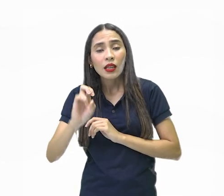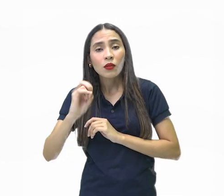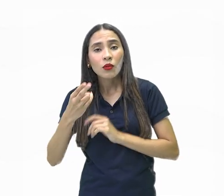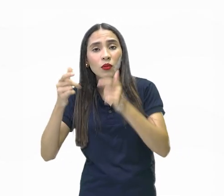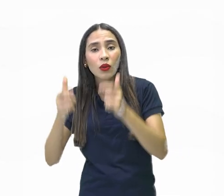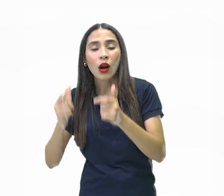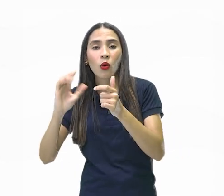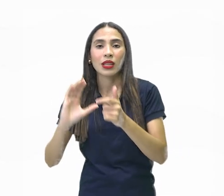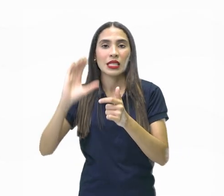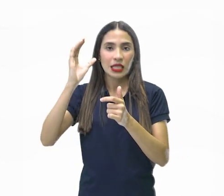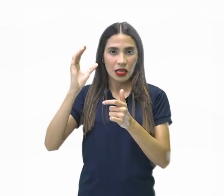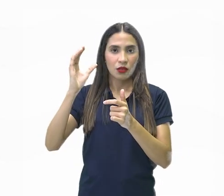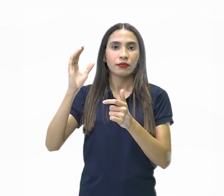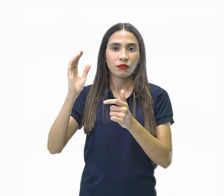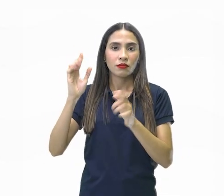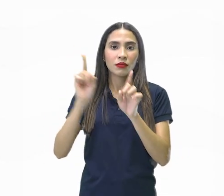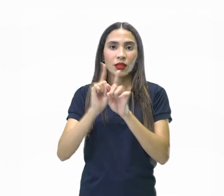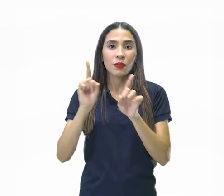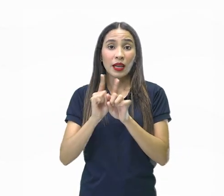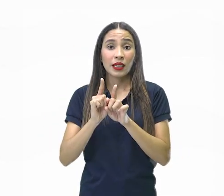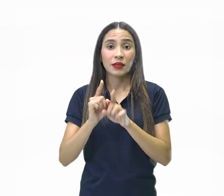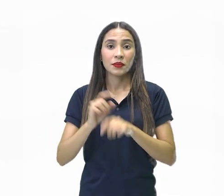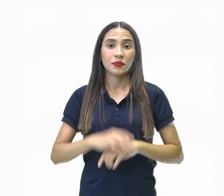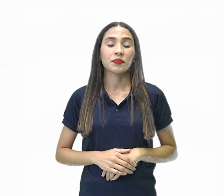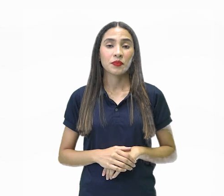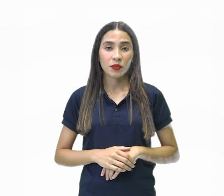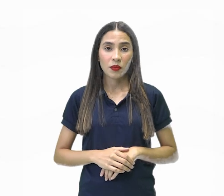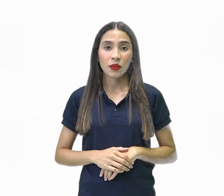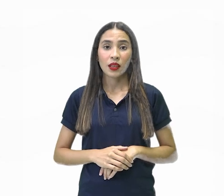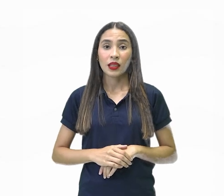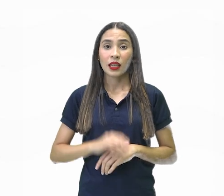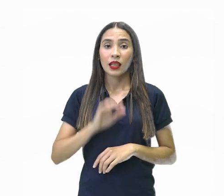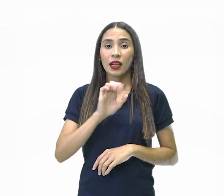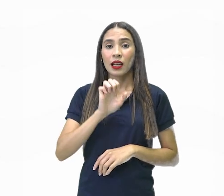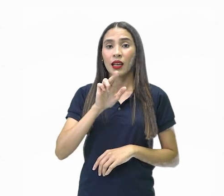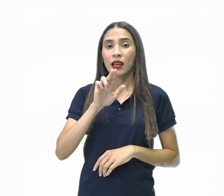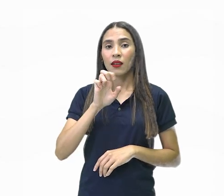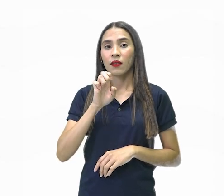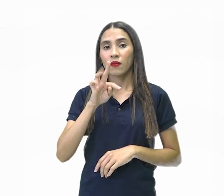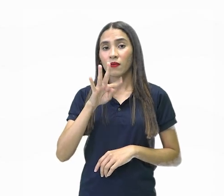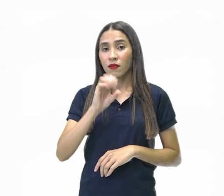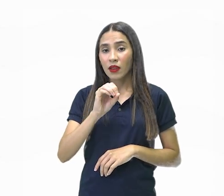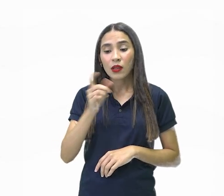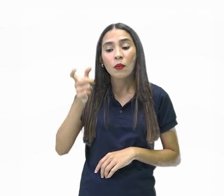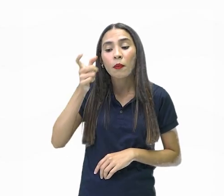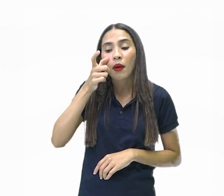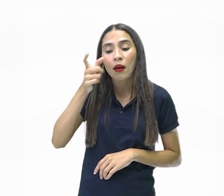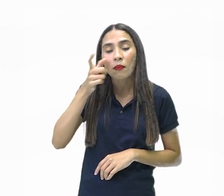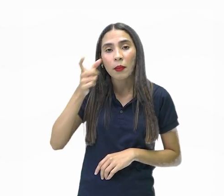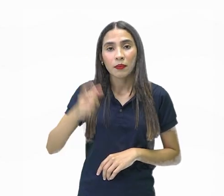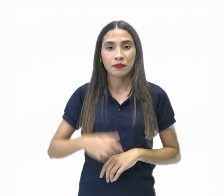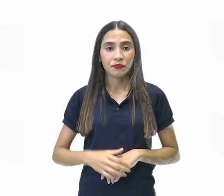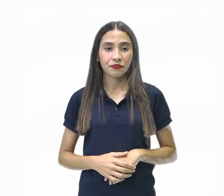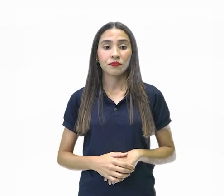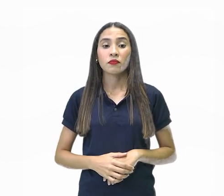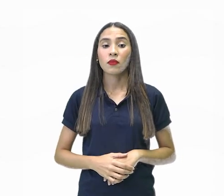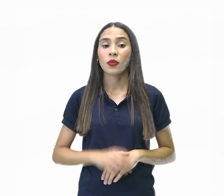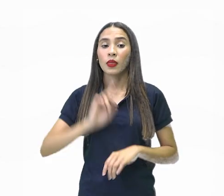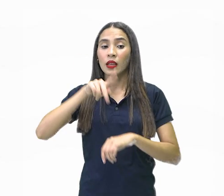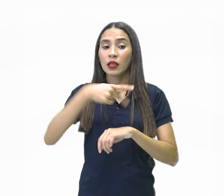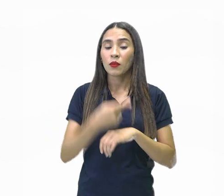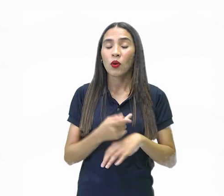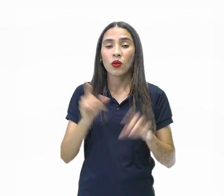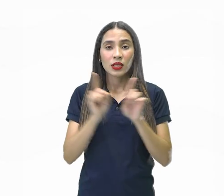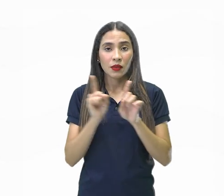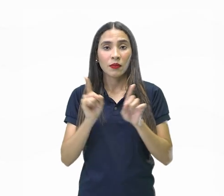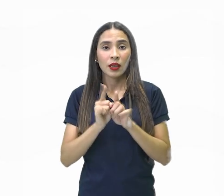que está acontecendo naquele evento, né, que ele observou. E